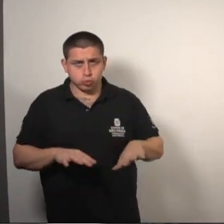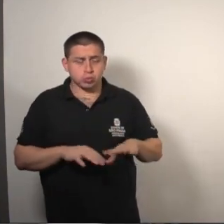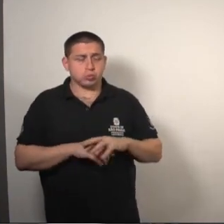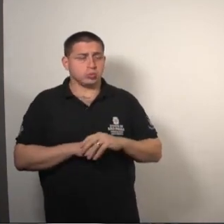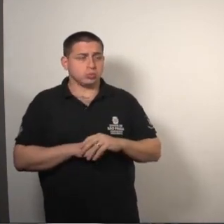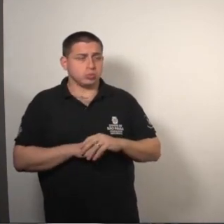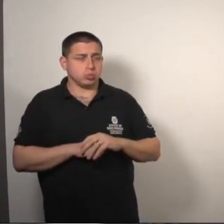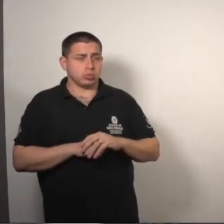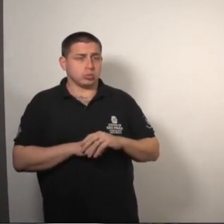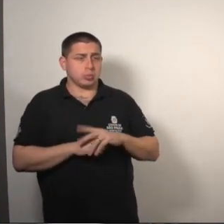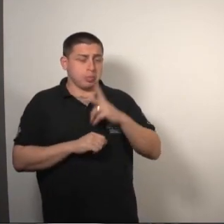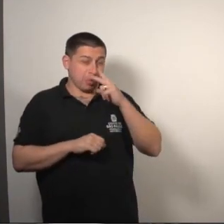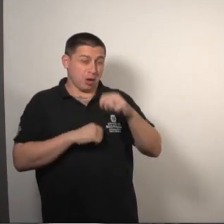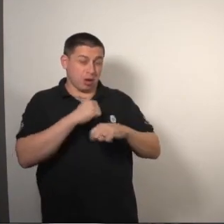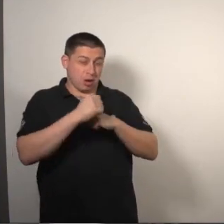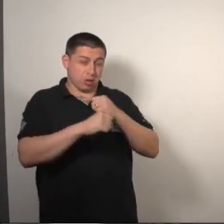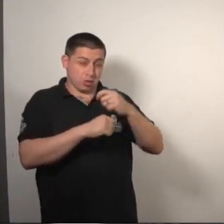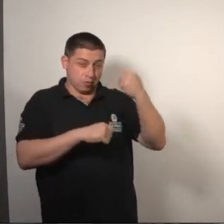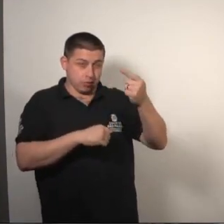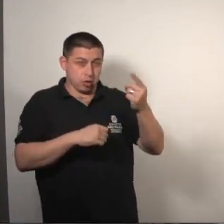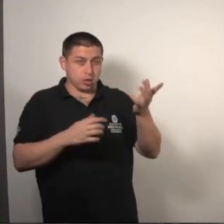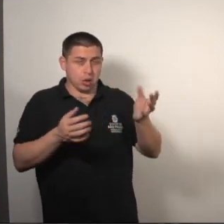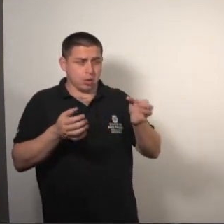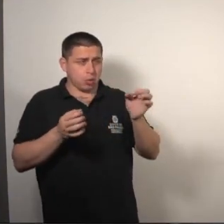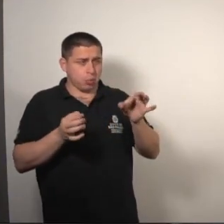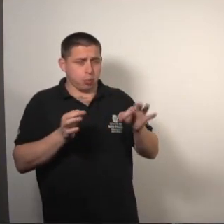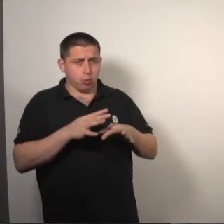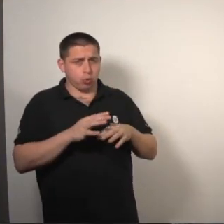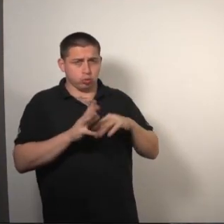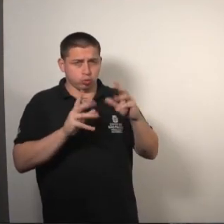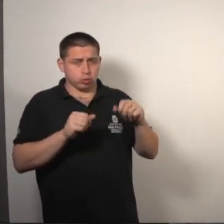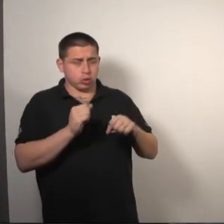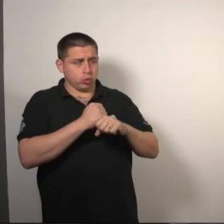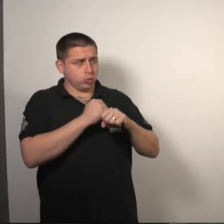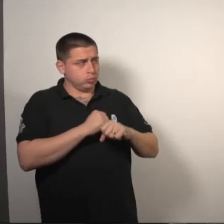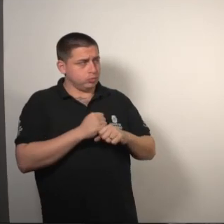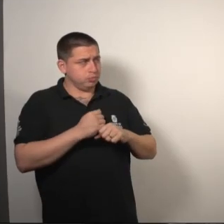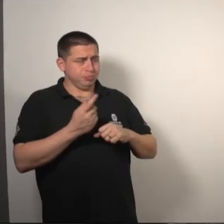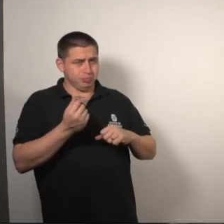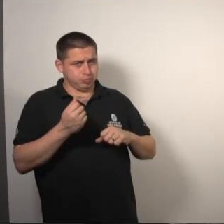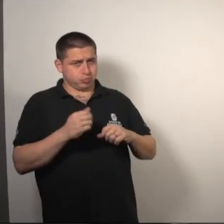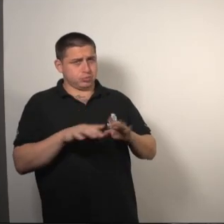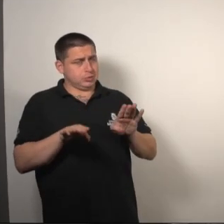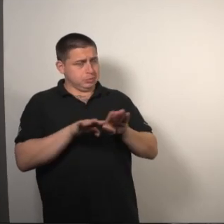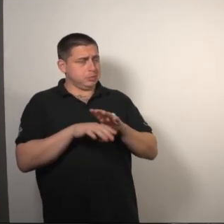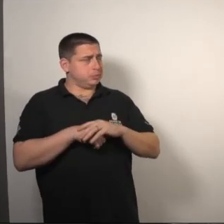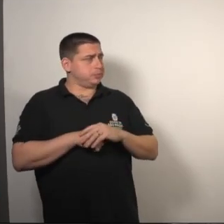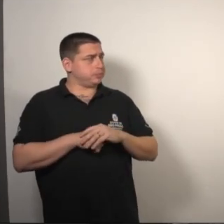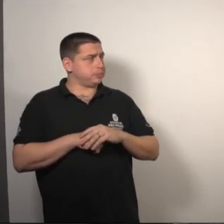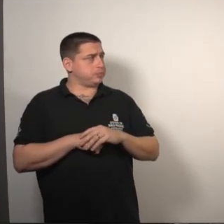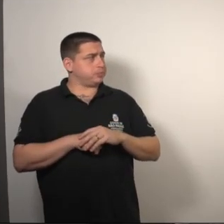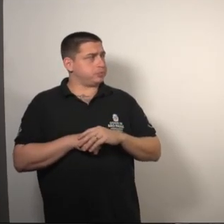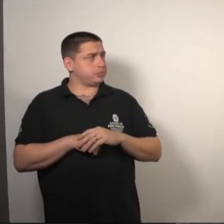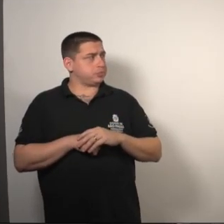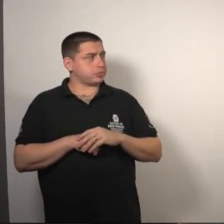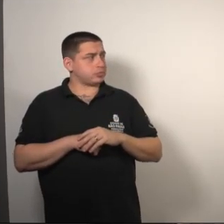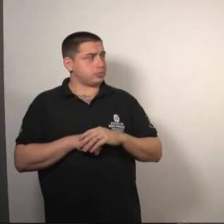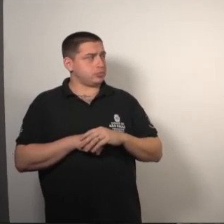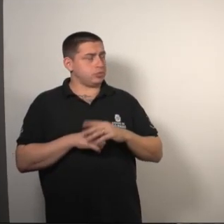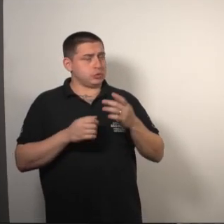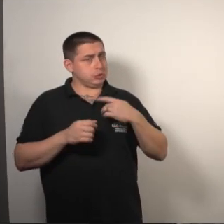recurso para concluir todas essas obras. Só para complementar, fazer um destaque, Beatriz, só no